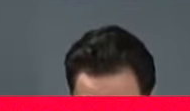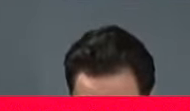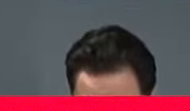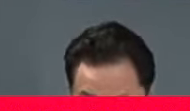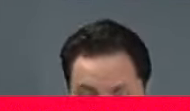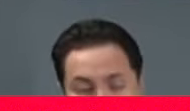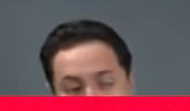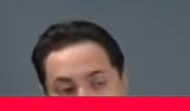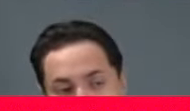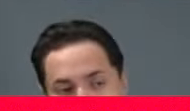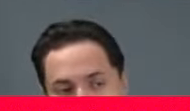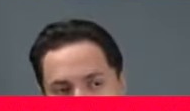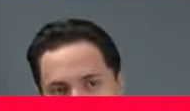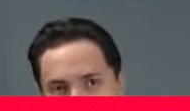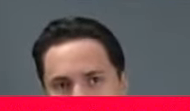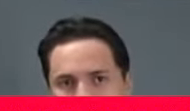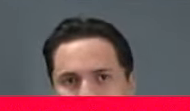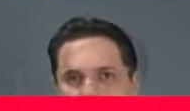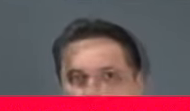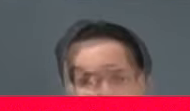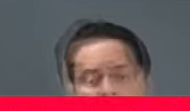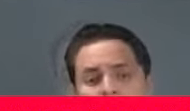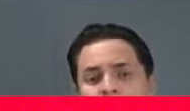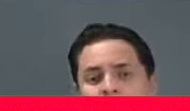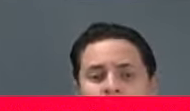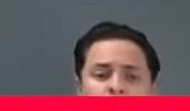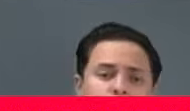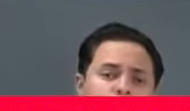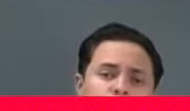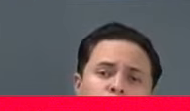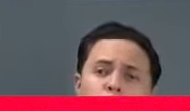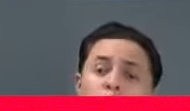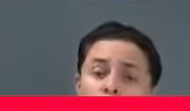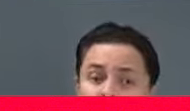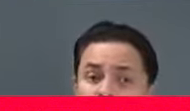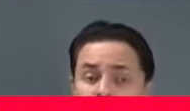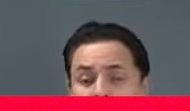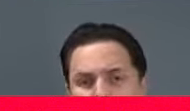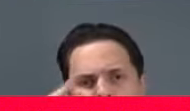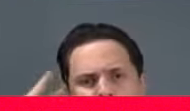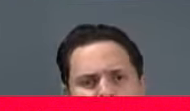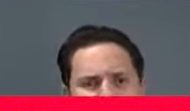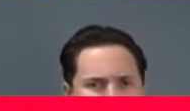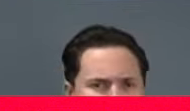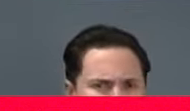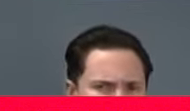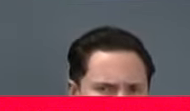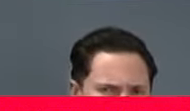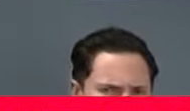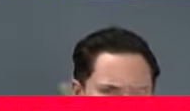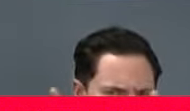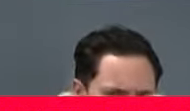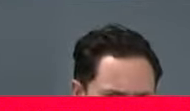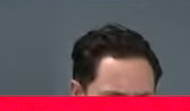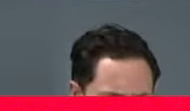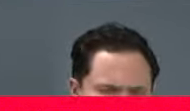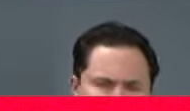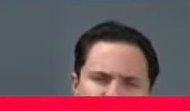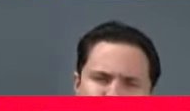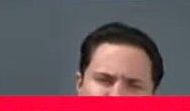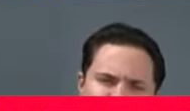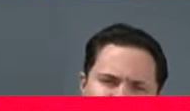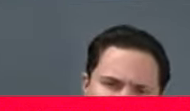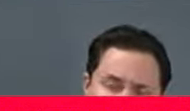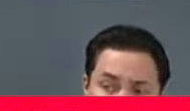tentar assassinar desafetos políticos e eu vejo um tripé muito claro Óbvio a